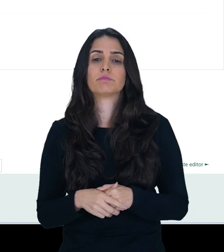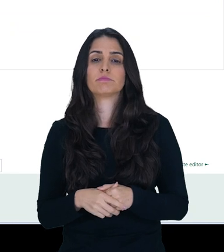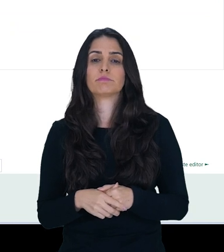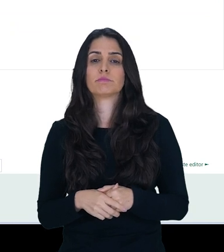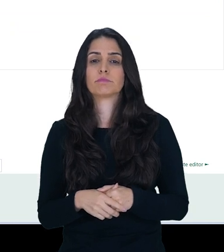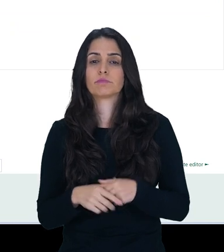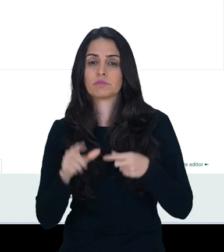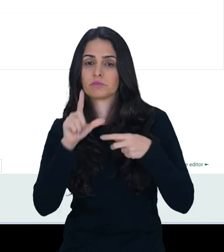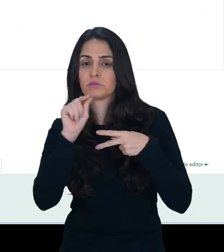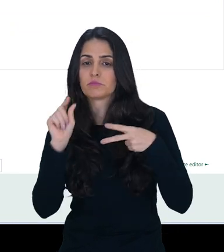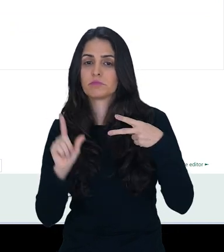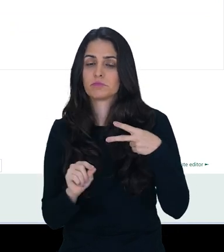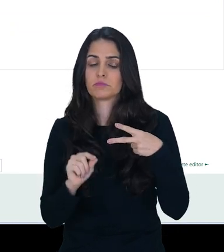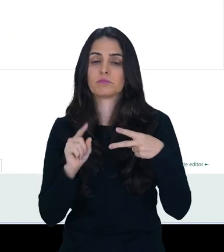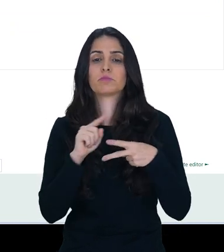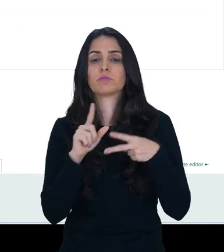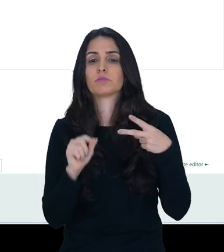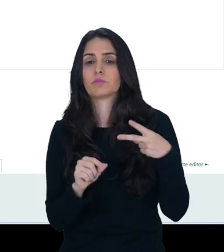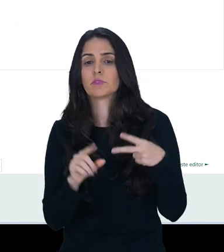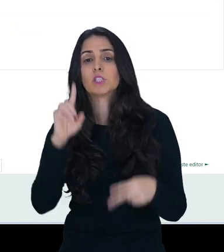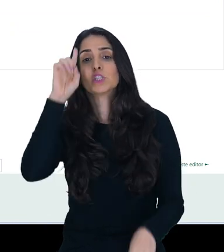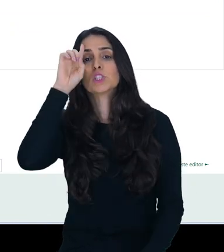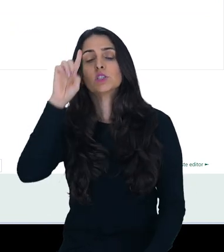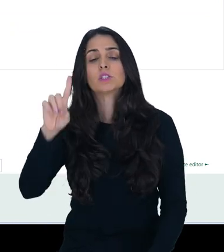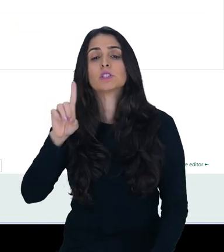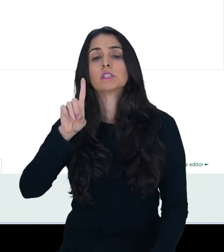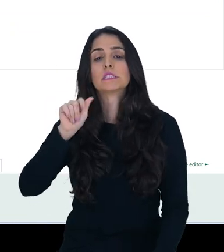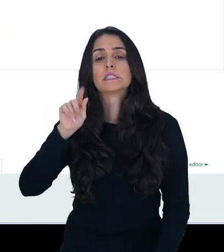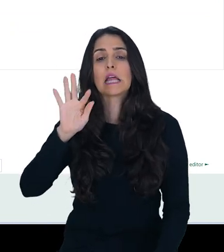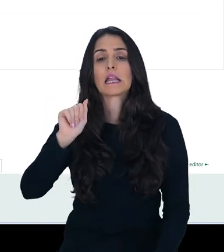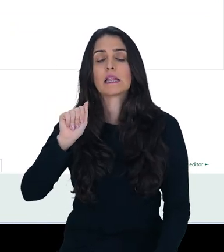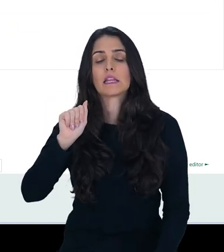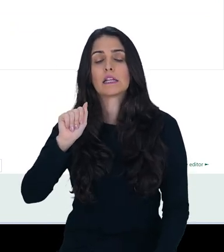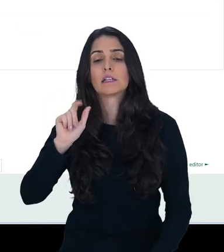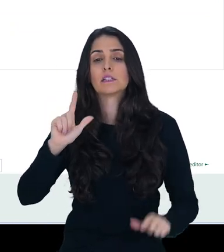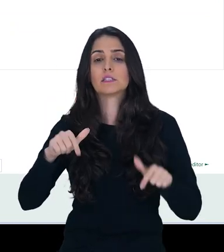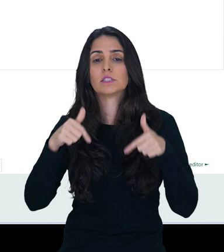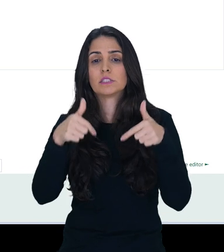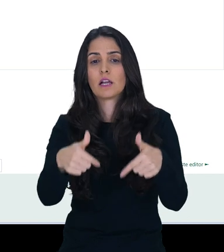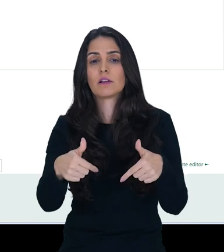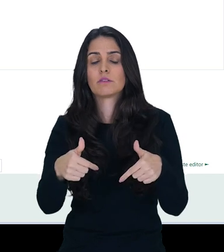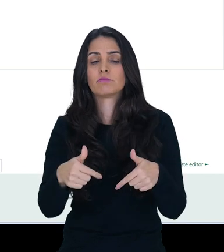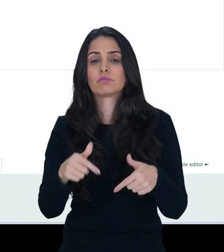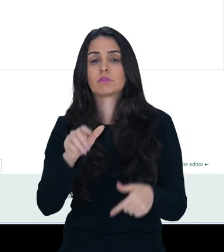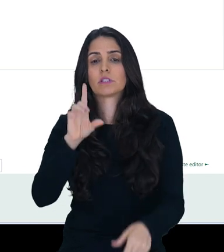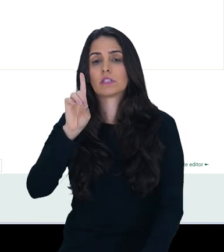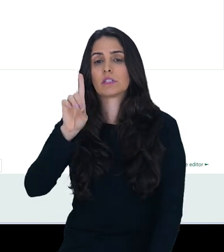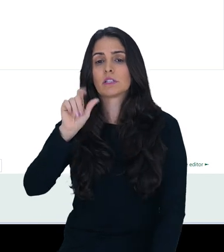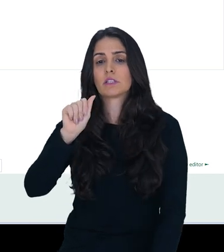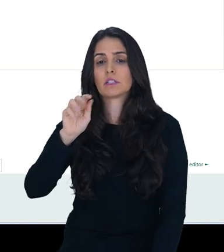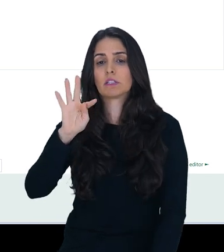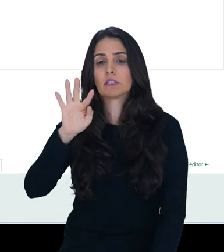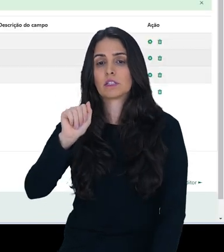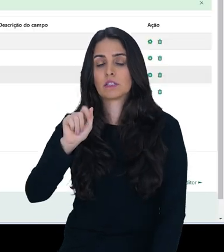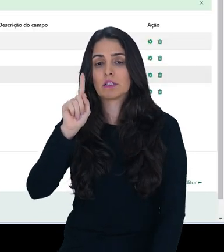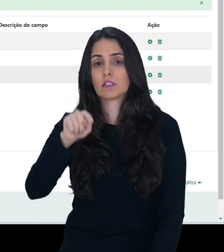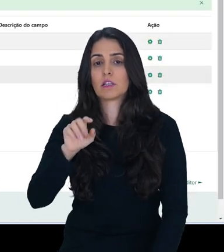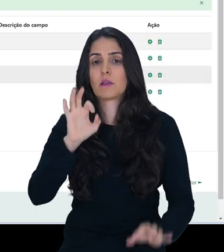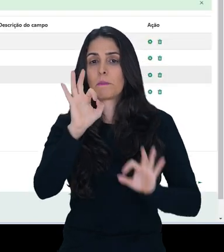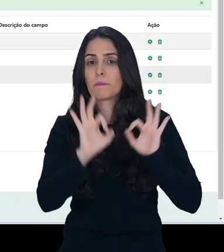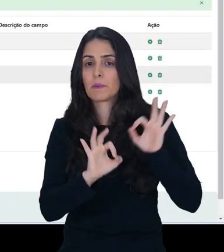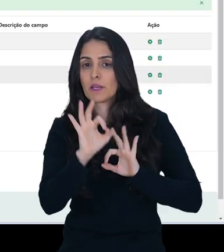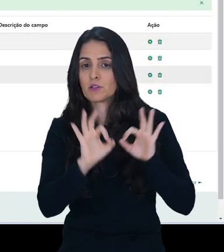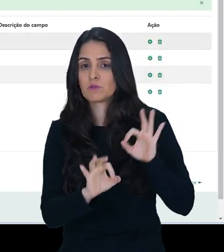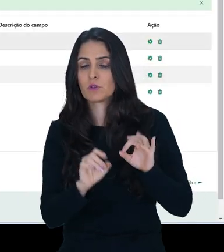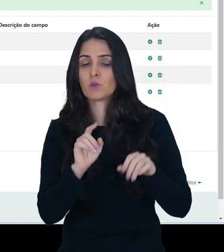que eu preciso apenas dizer que dá TS eu vou colocar a data de aplicação que no meu exemplo eu estou tratando de